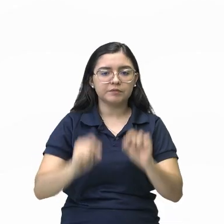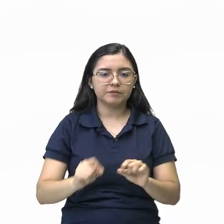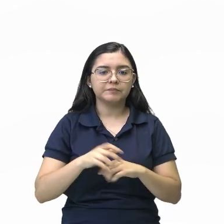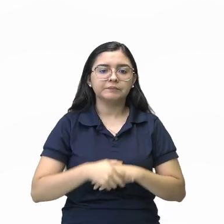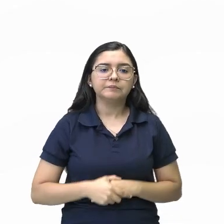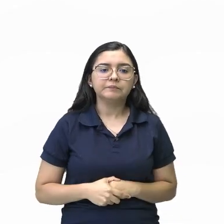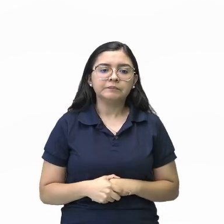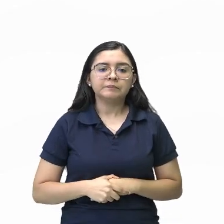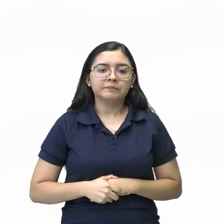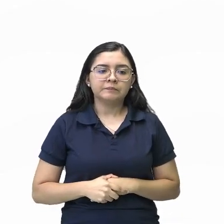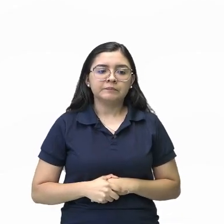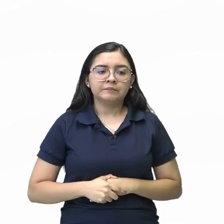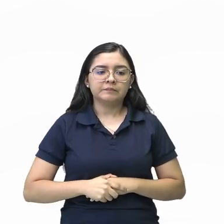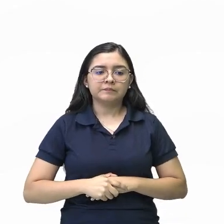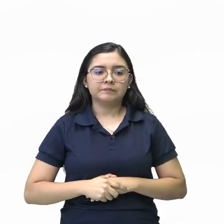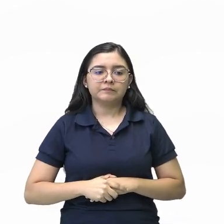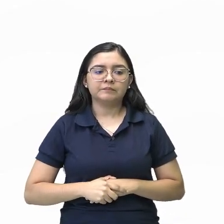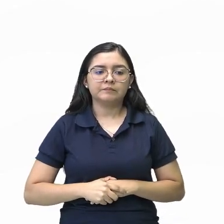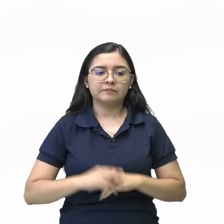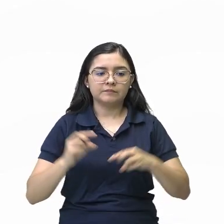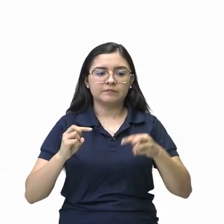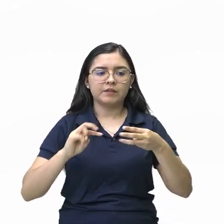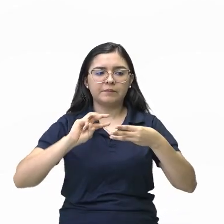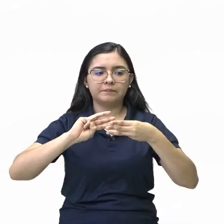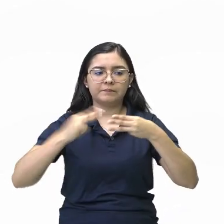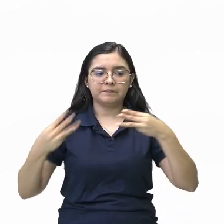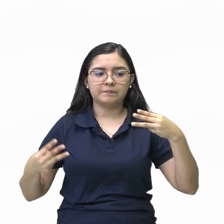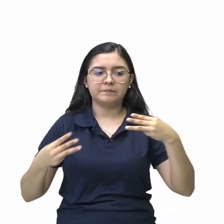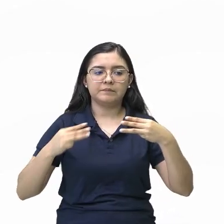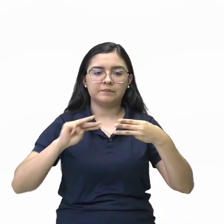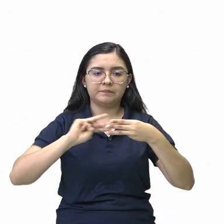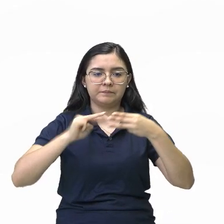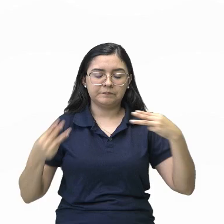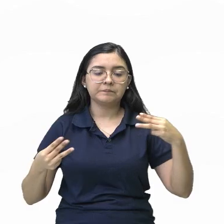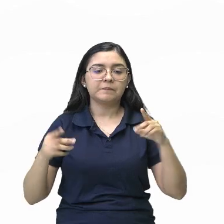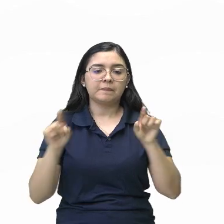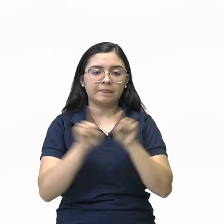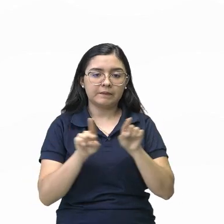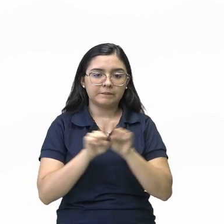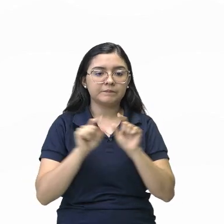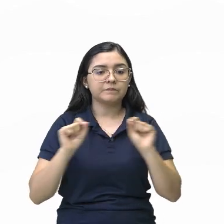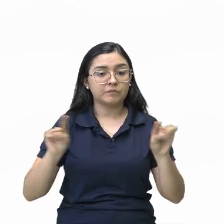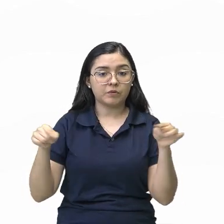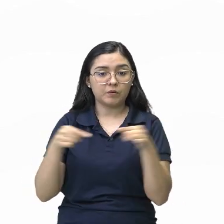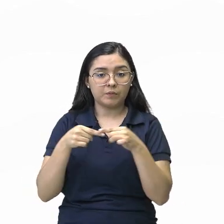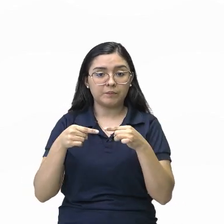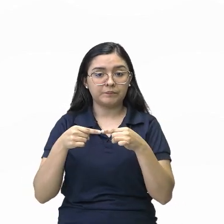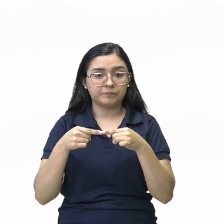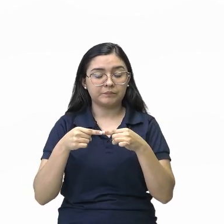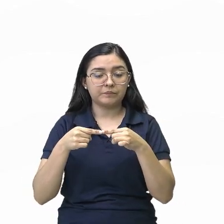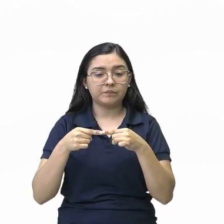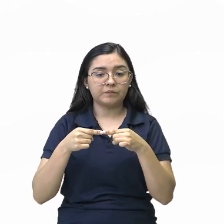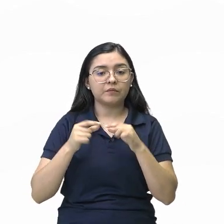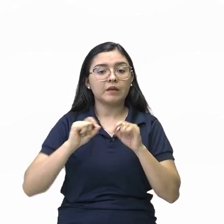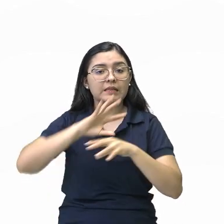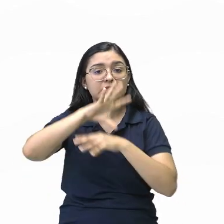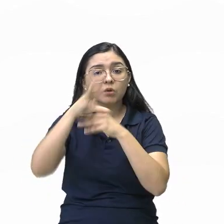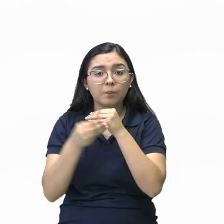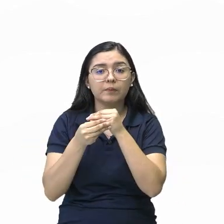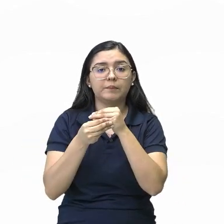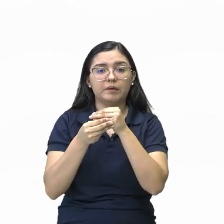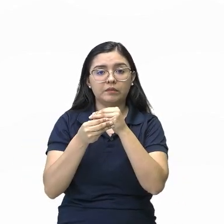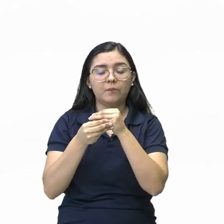Mendel. Então, uma teoria agregada à outra, né, combinada à outra, na verdade, que elas se